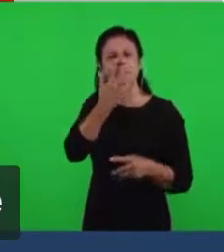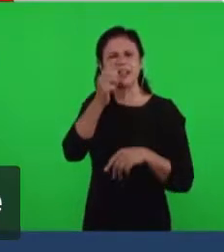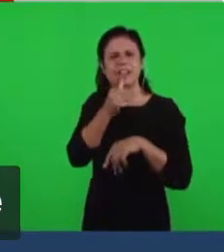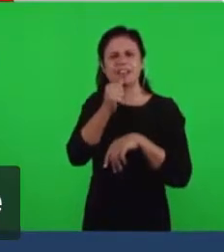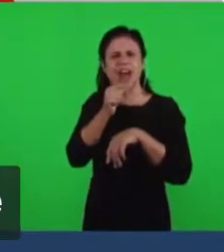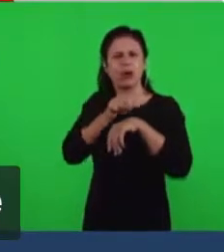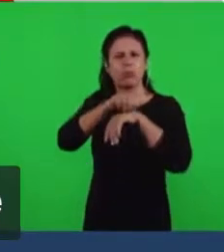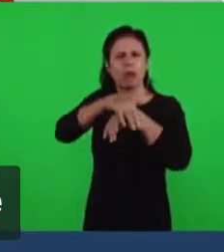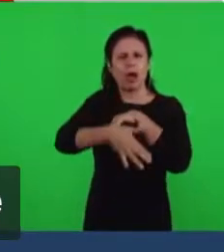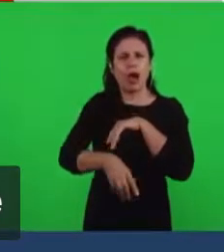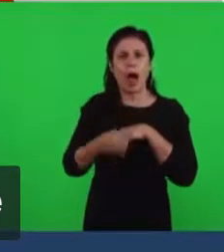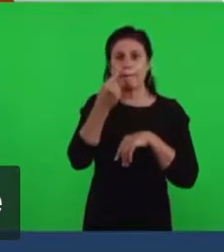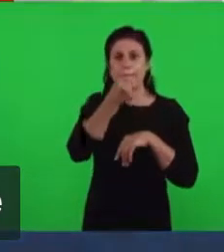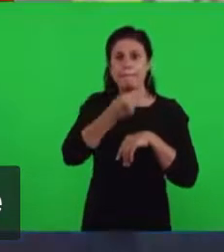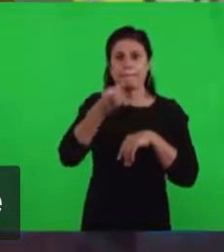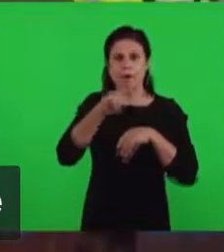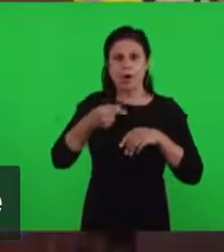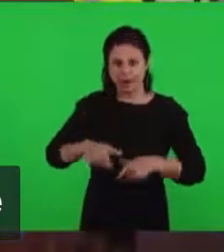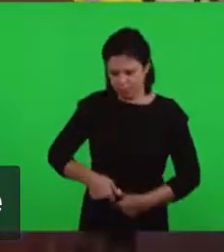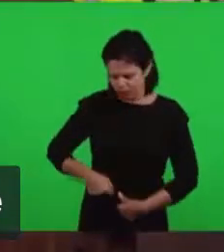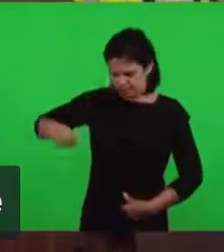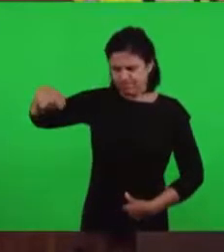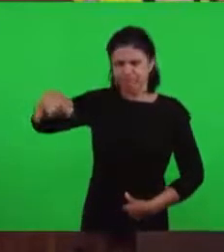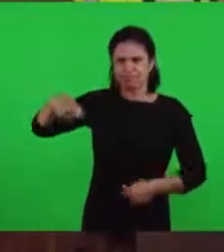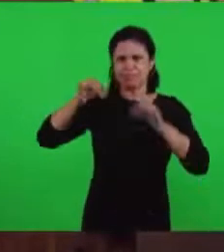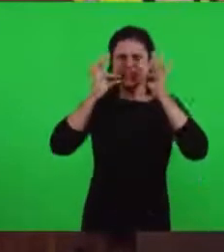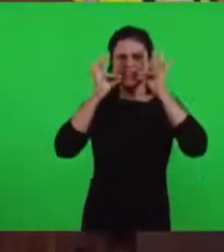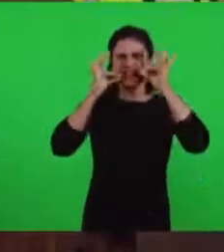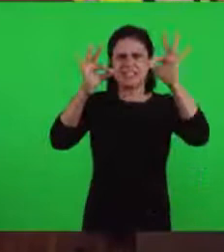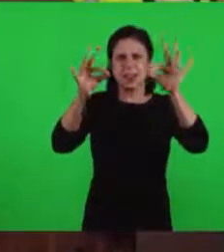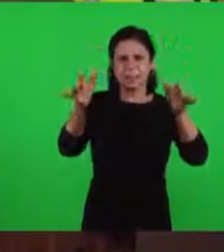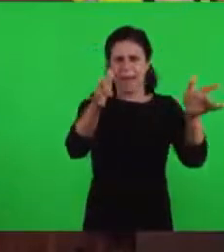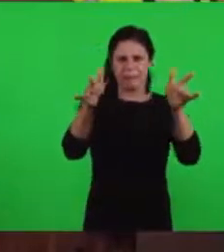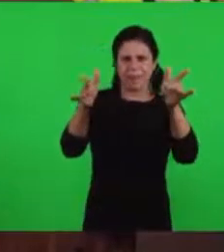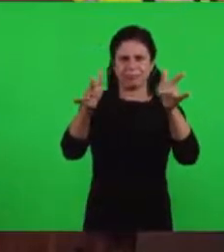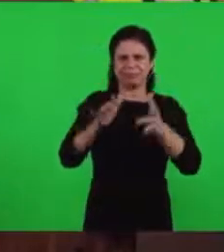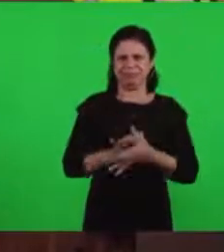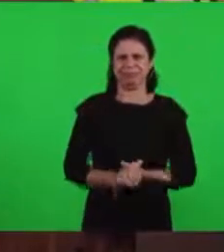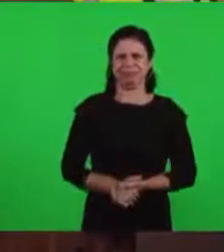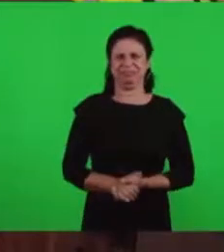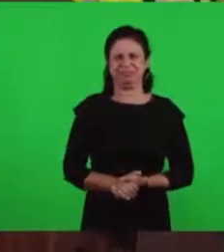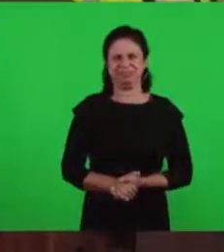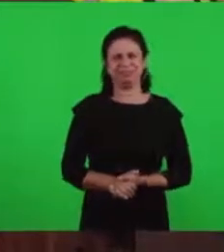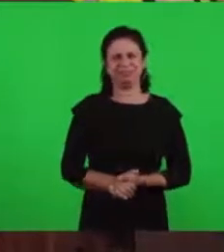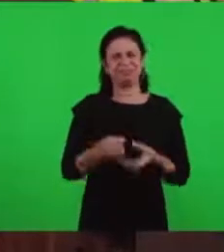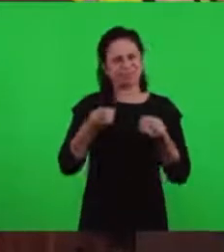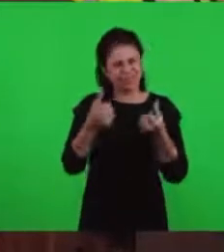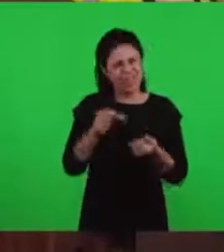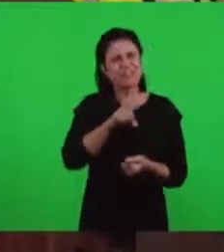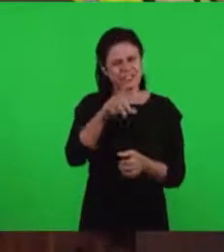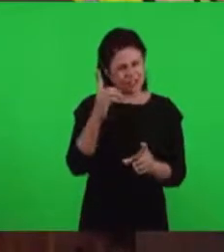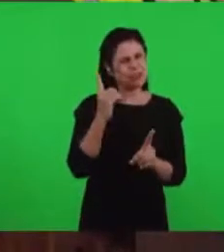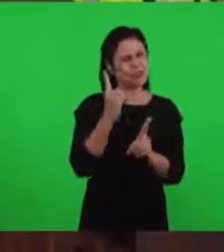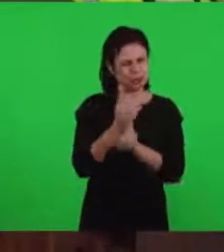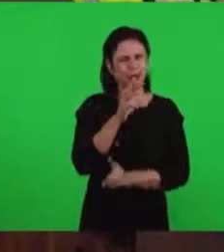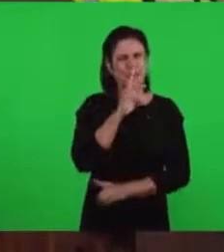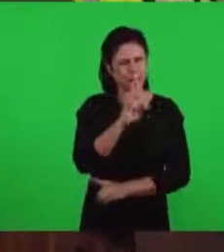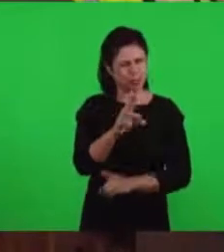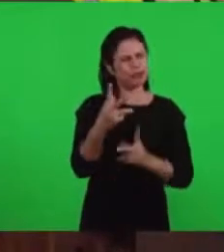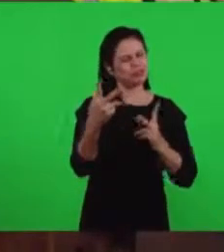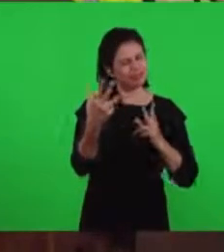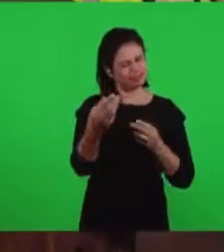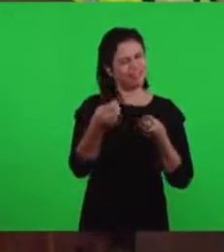espada aguda de dois gumes então nós estamos aqui diante dessa resposta que os irmãos por certo encontrar essa resposta